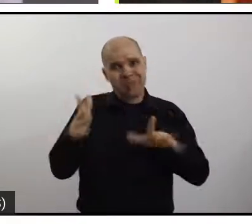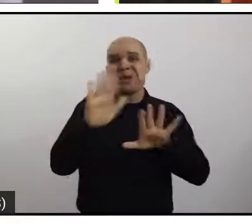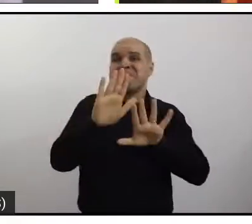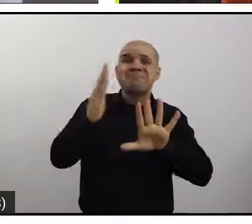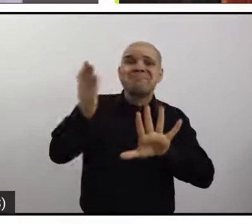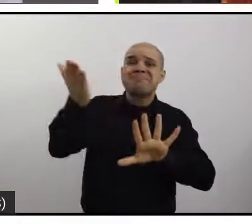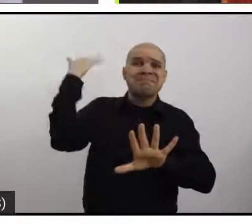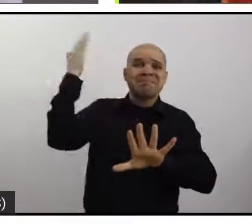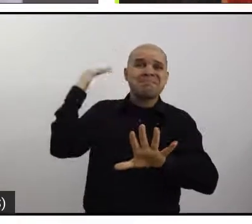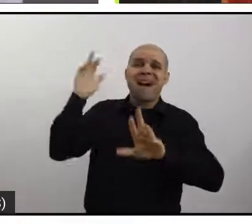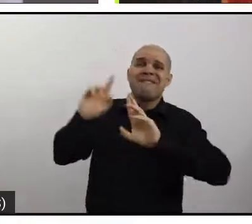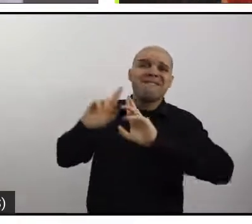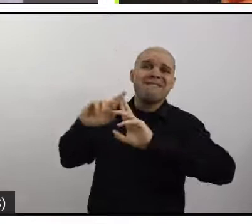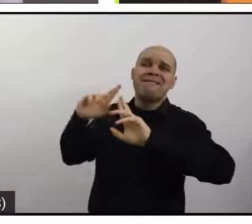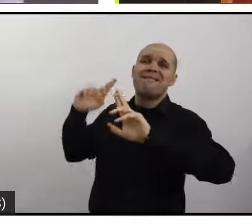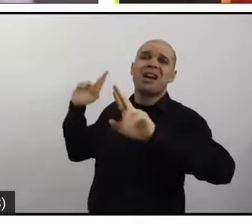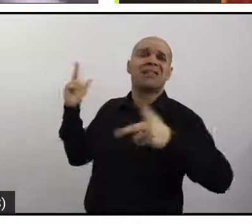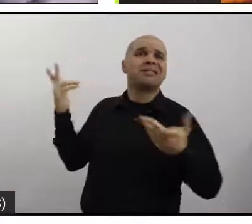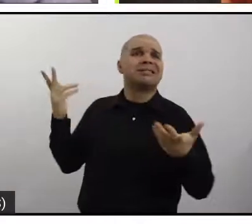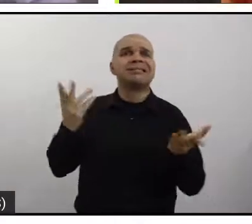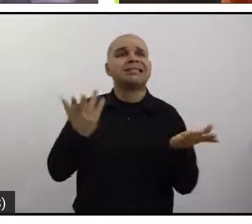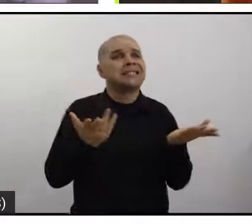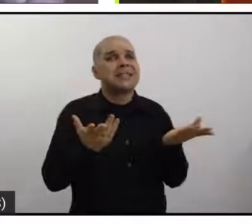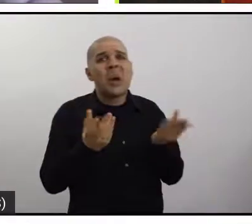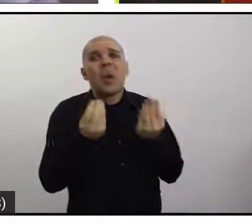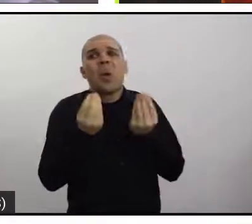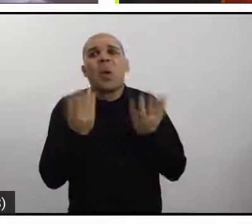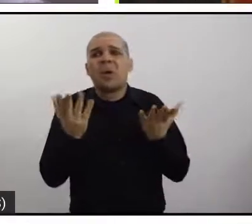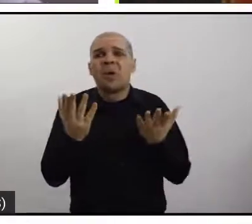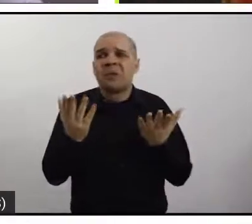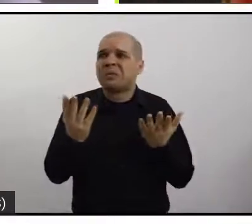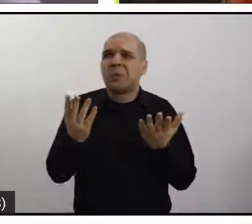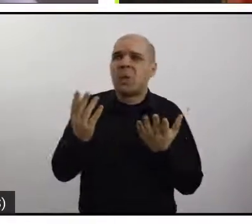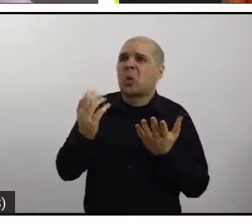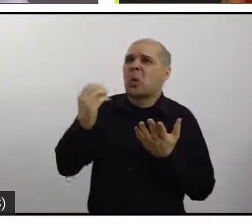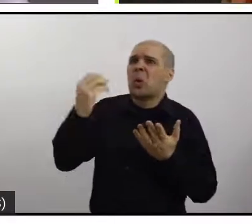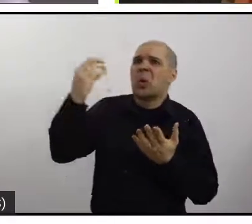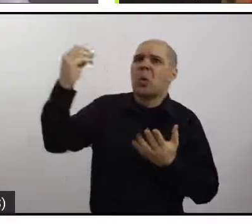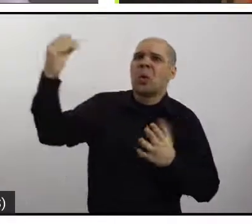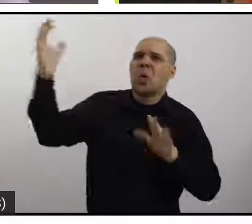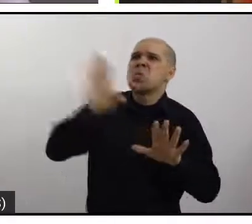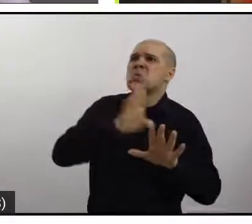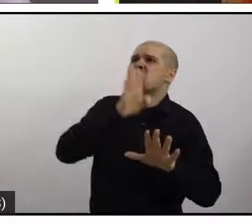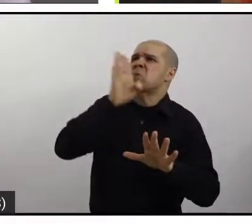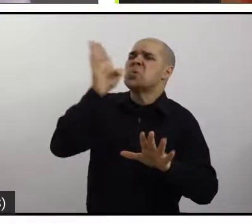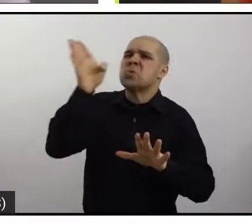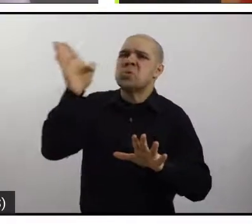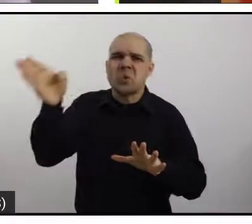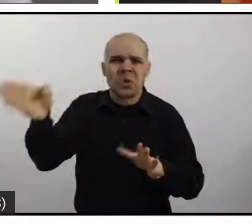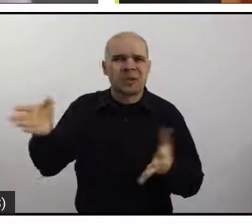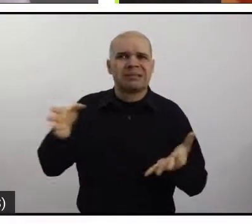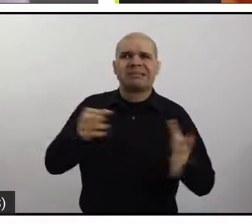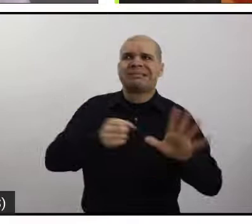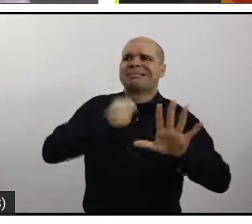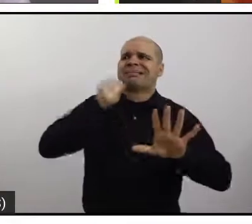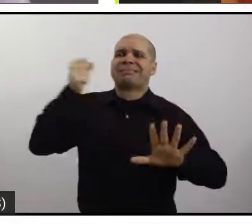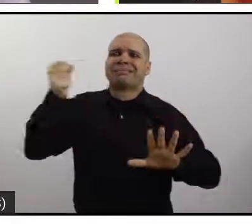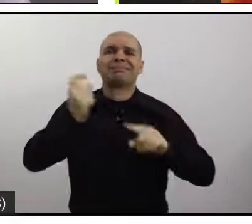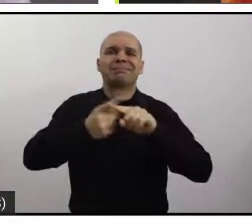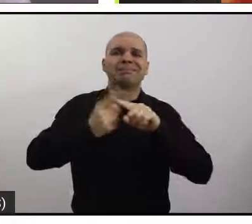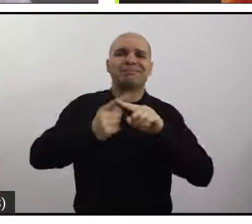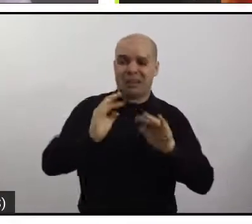coisas não viajavam tanto. Viajar, tudo era longe, né? A tecnologia era super inacessível e